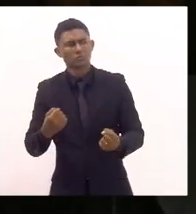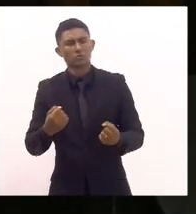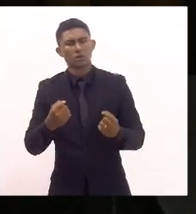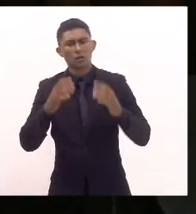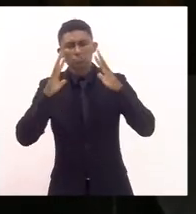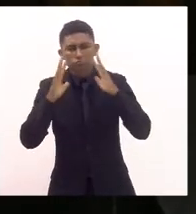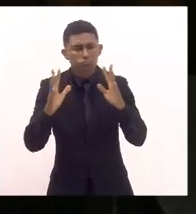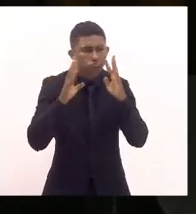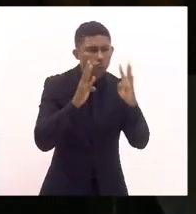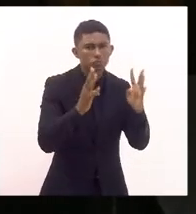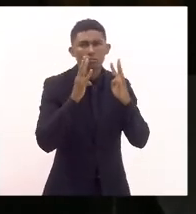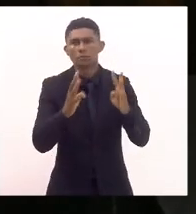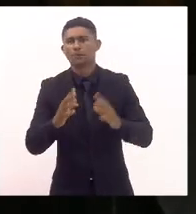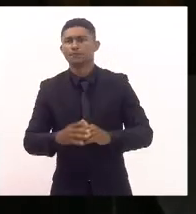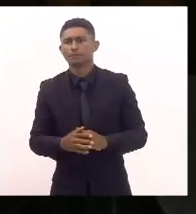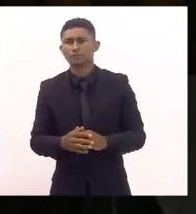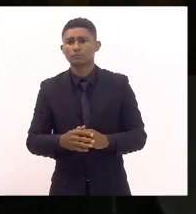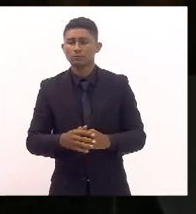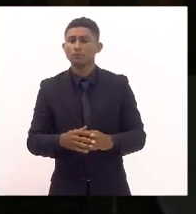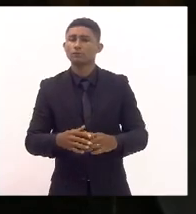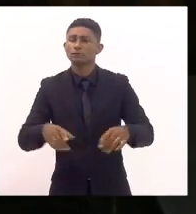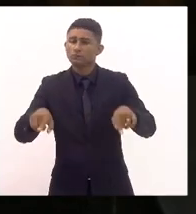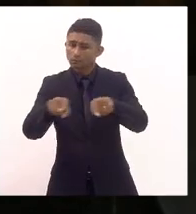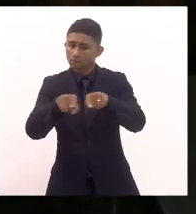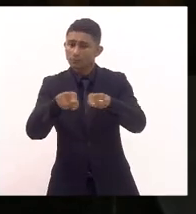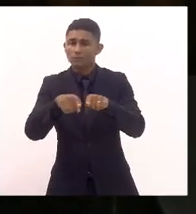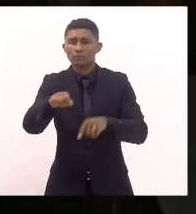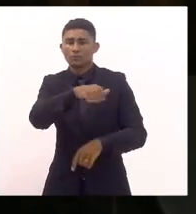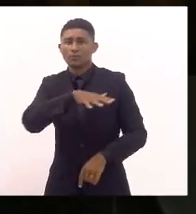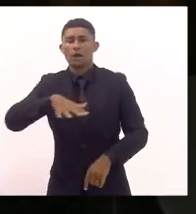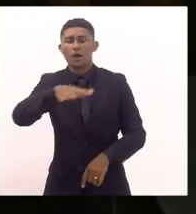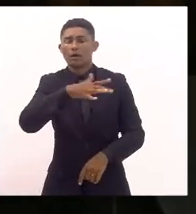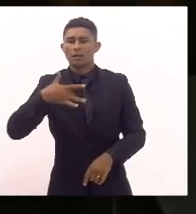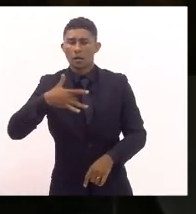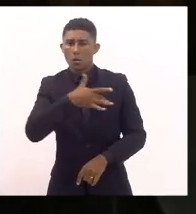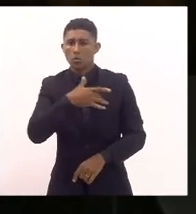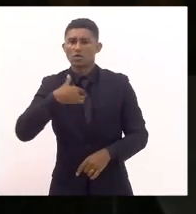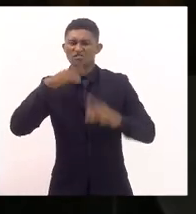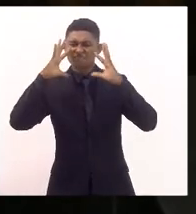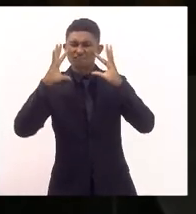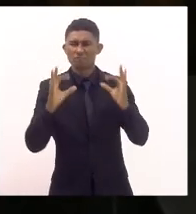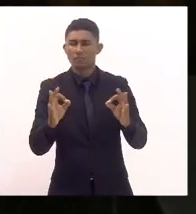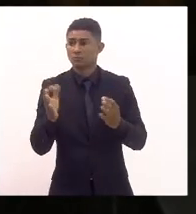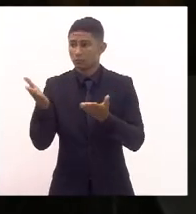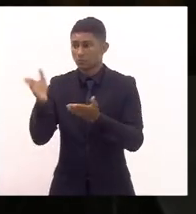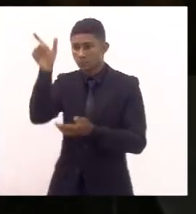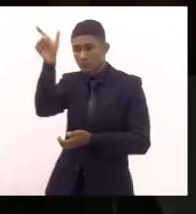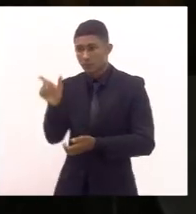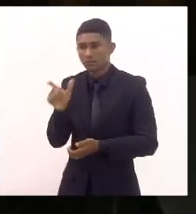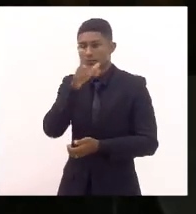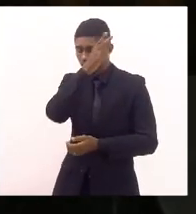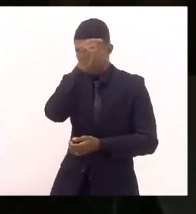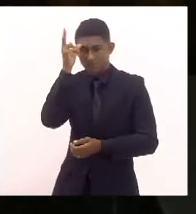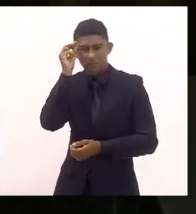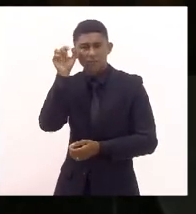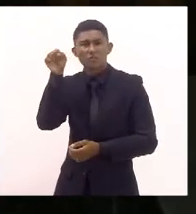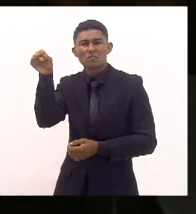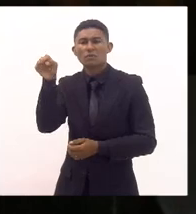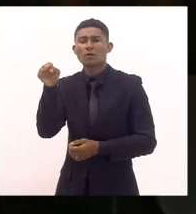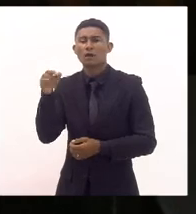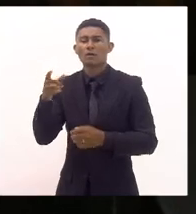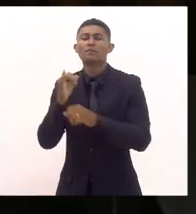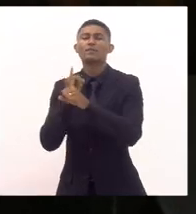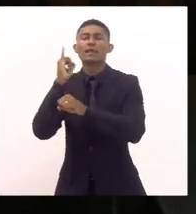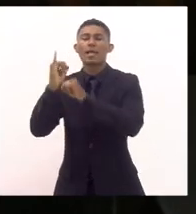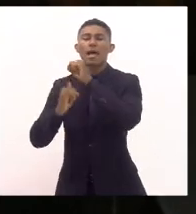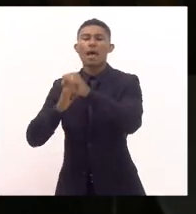ainda mais quando se trata de saúde então Prefeito Wladimir garotinho não precisa mandar recadinho